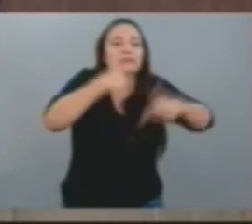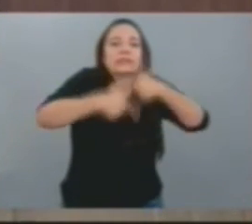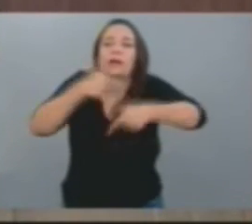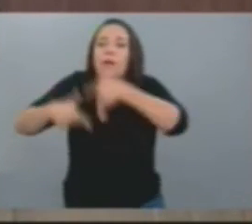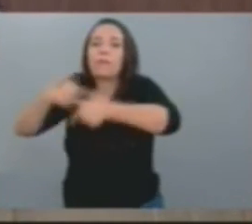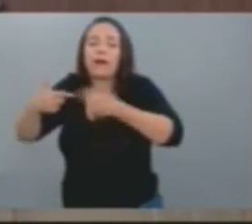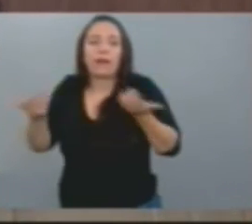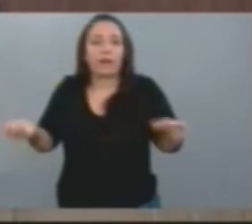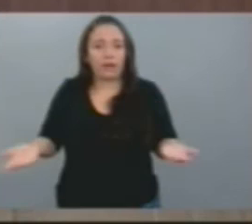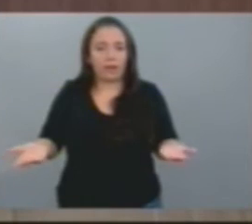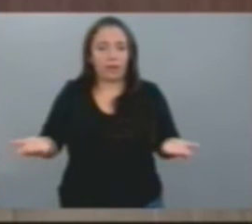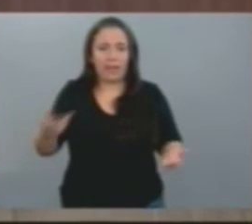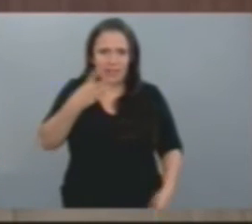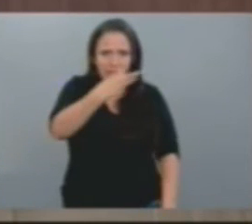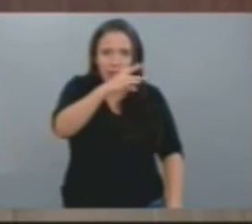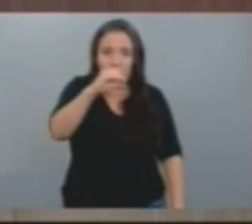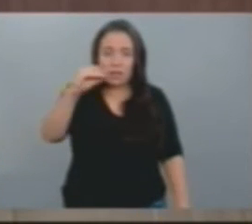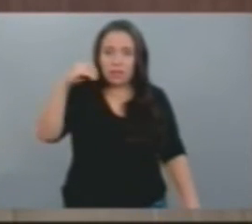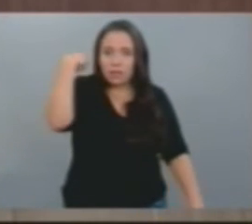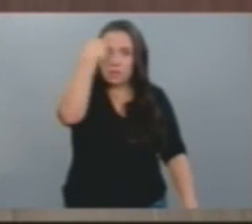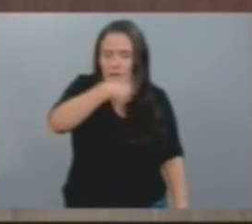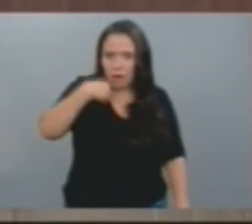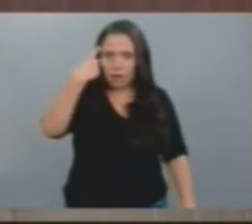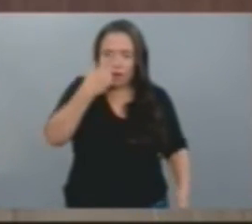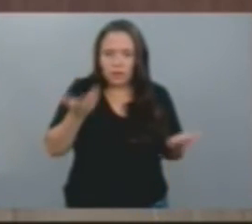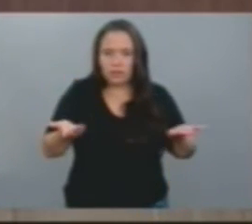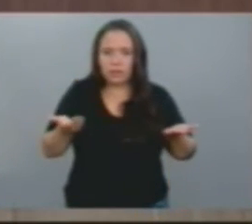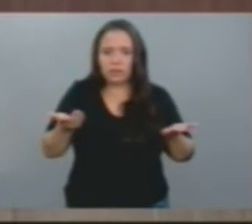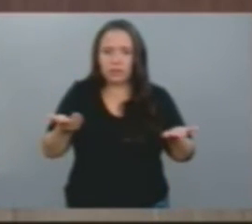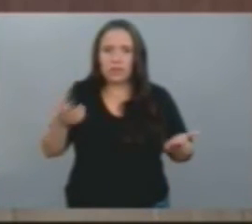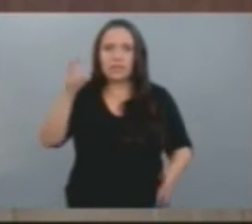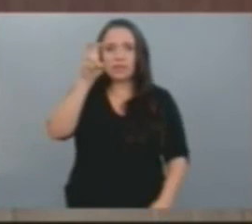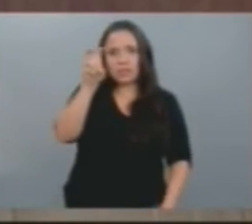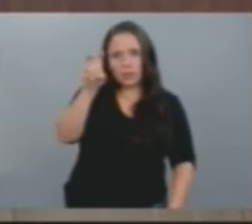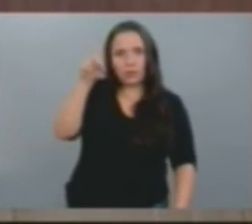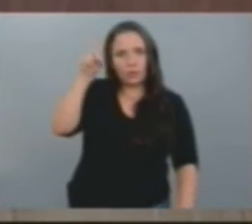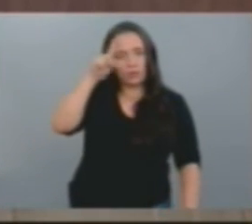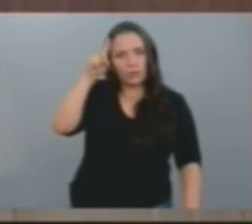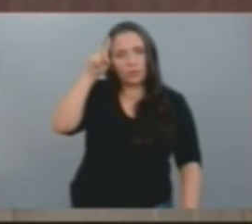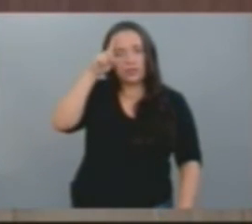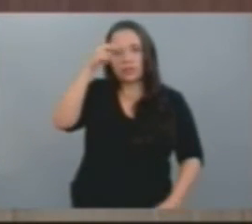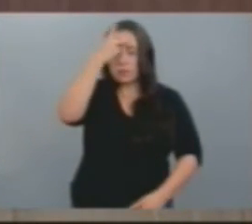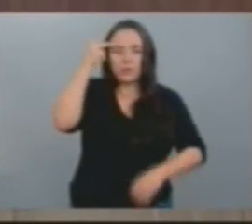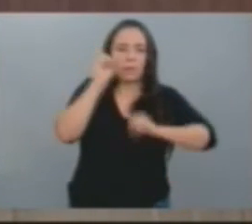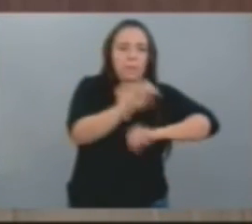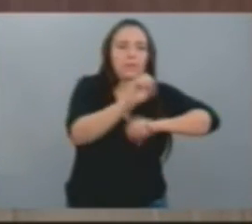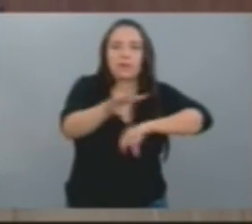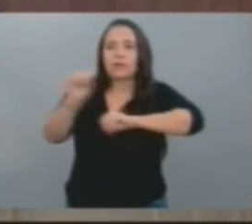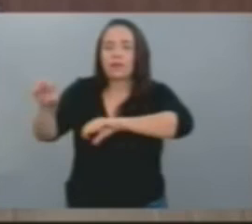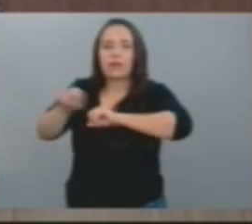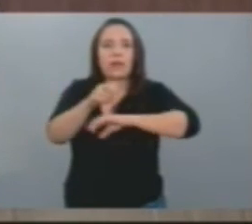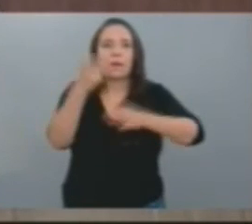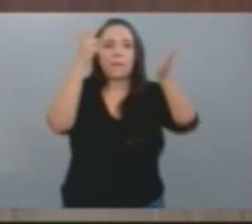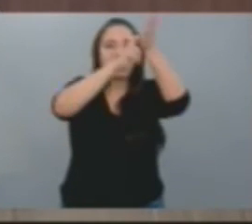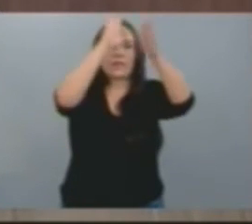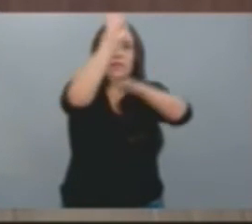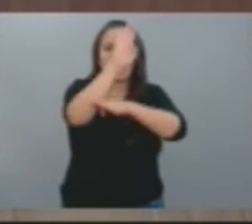foi permitido. 300 horas, portanto, isso quer dizer 5 dias por semana sem parar de dar aula, os 3